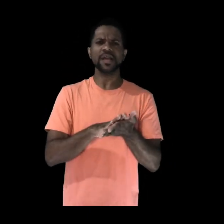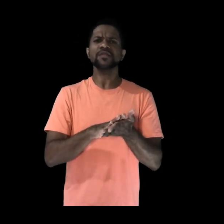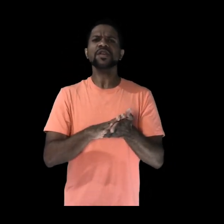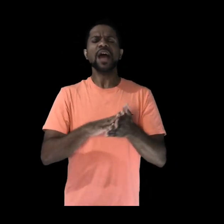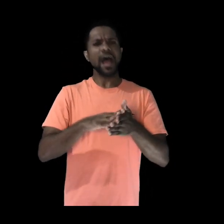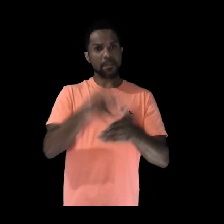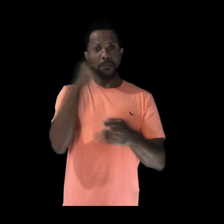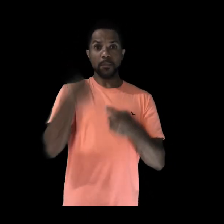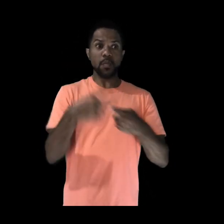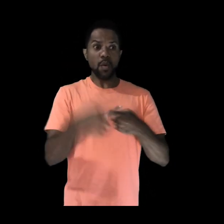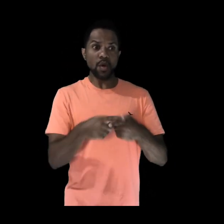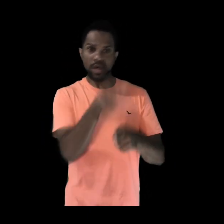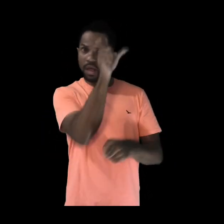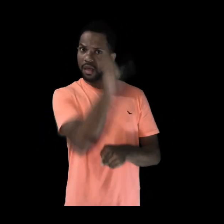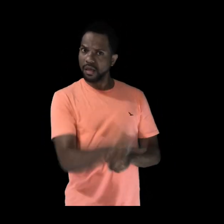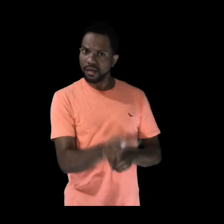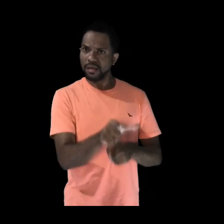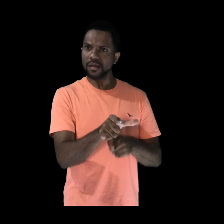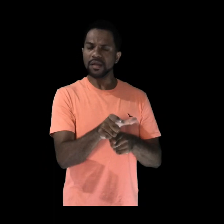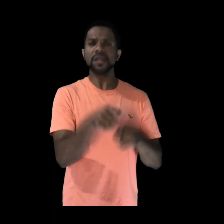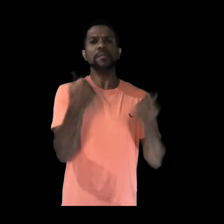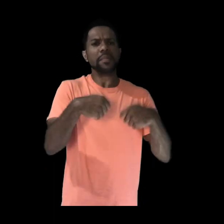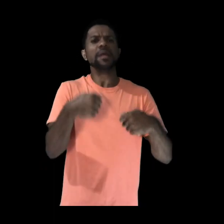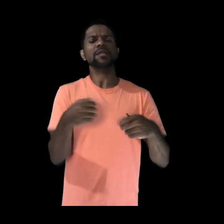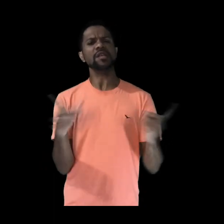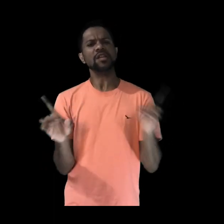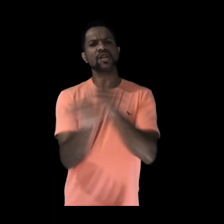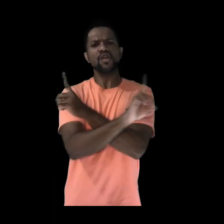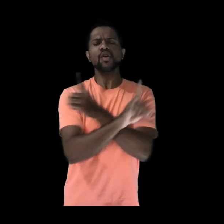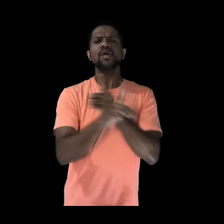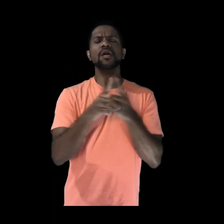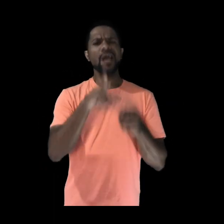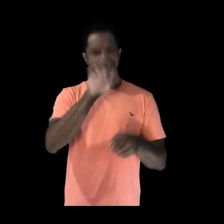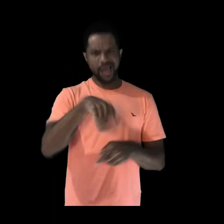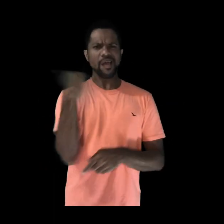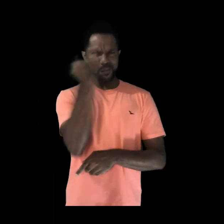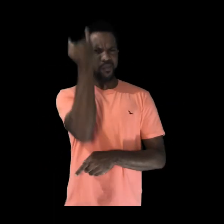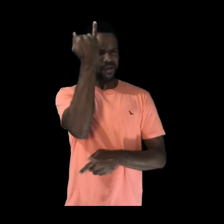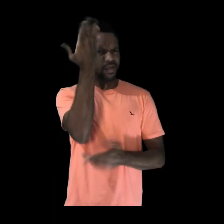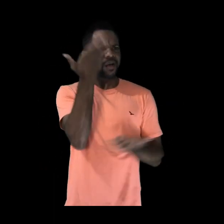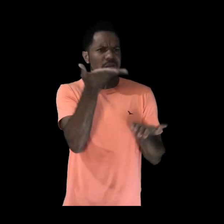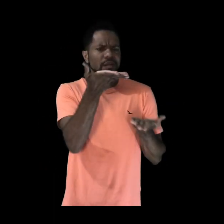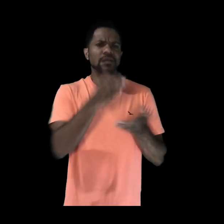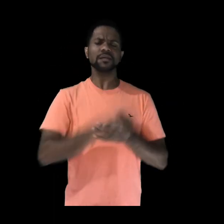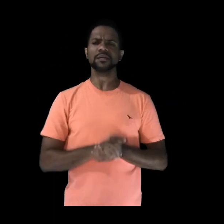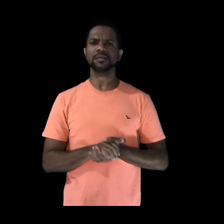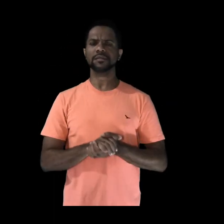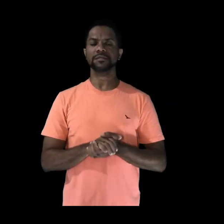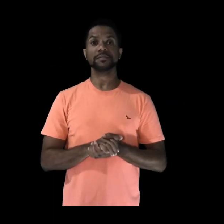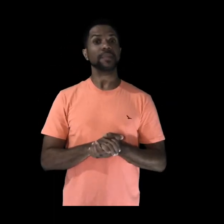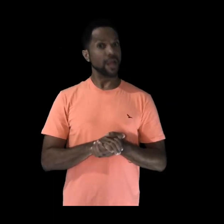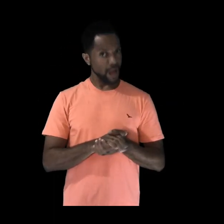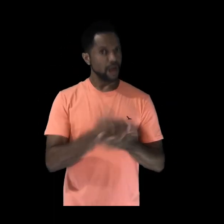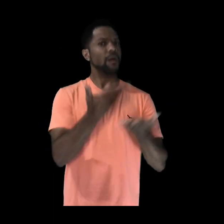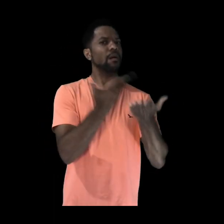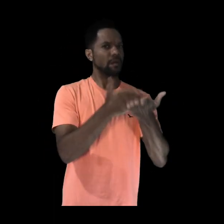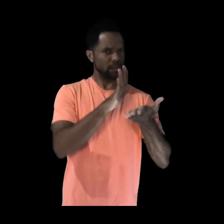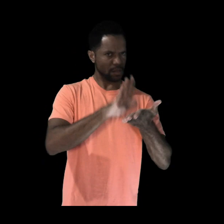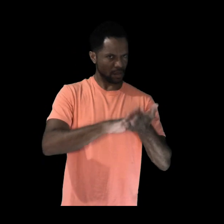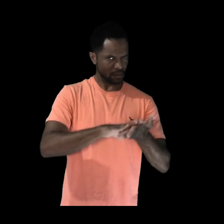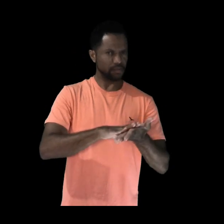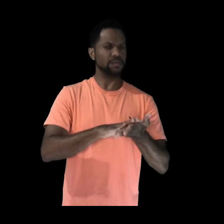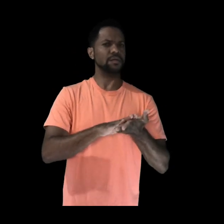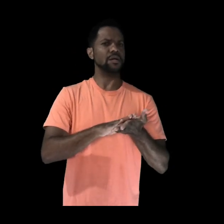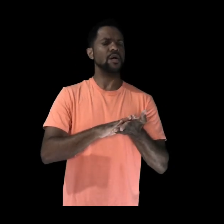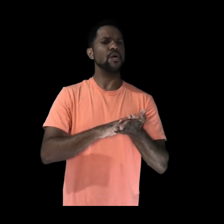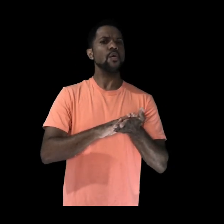famosos, estão tendo aí também. Tem as interpretações que são, né? Tem revezamento. E qual a importância do revezamento? A